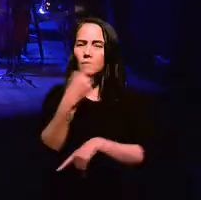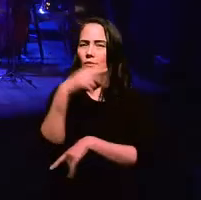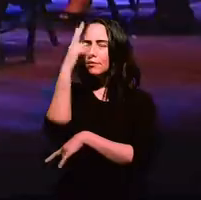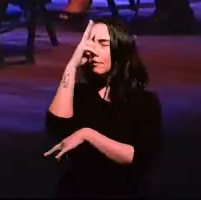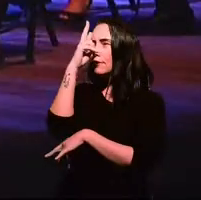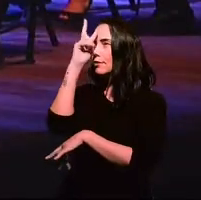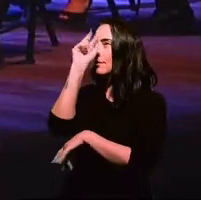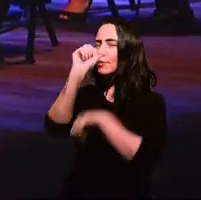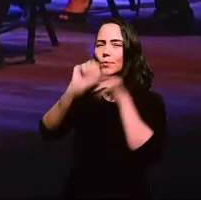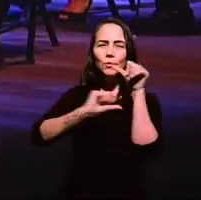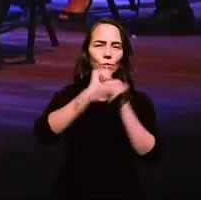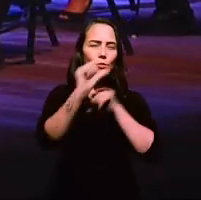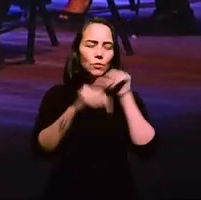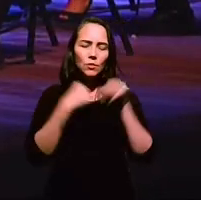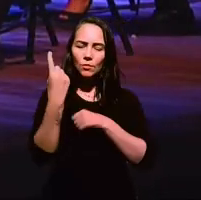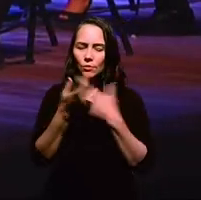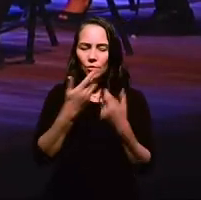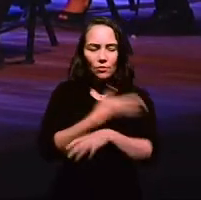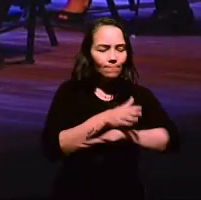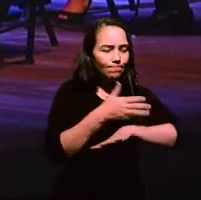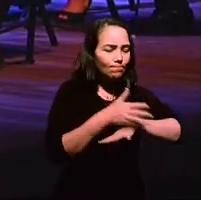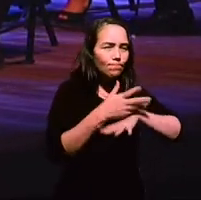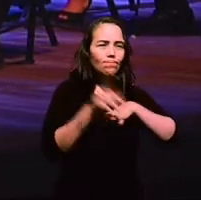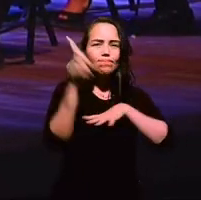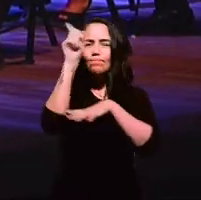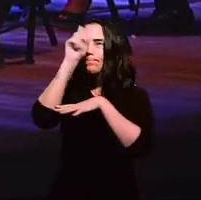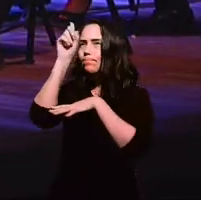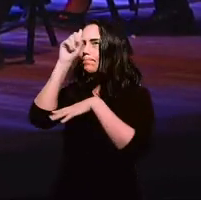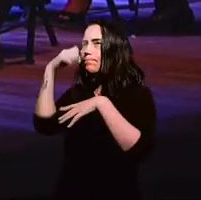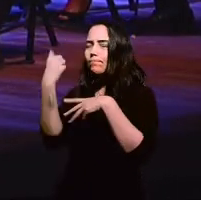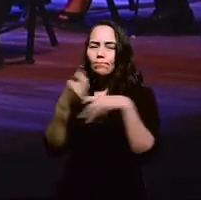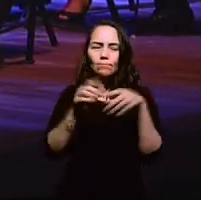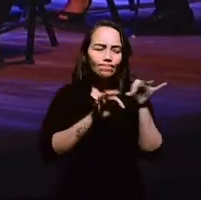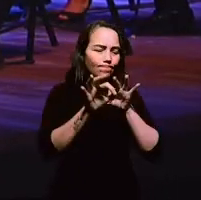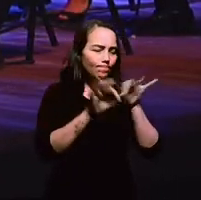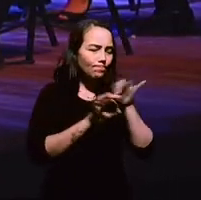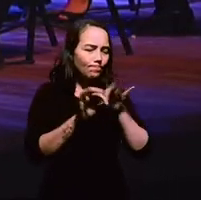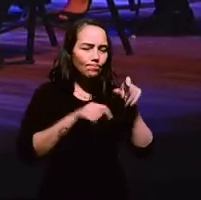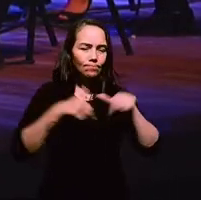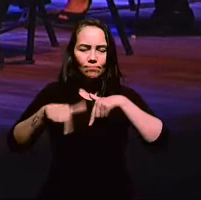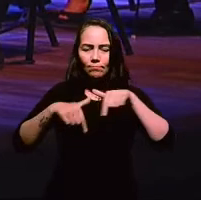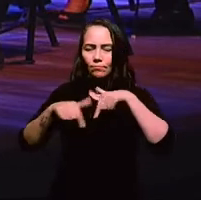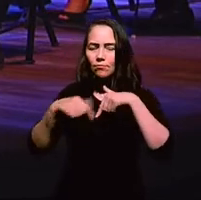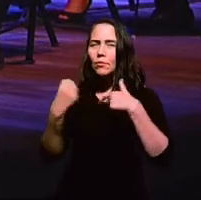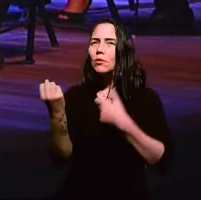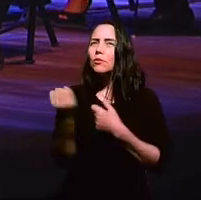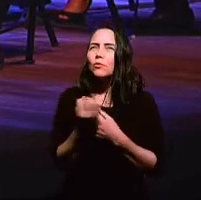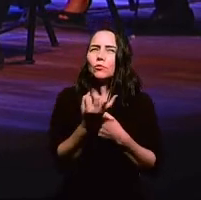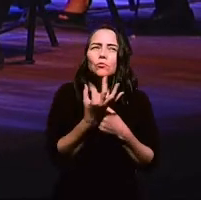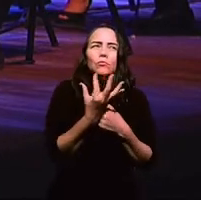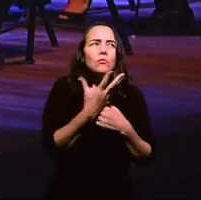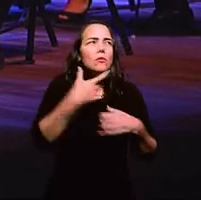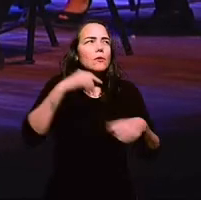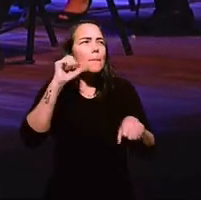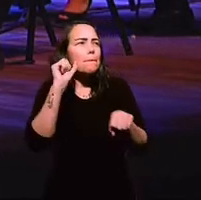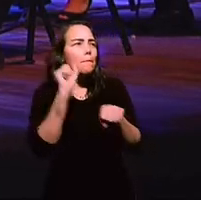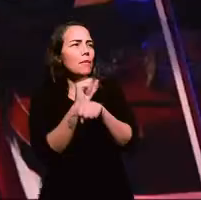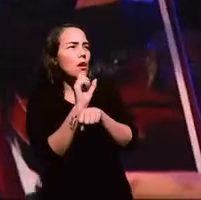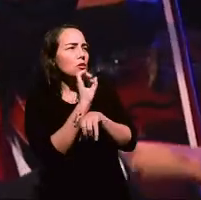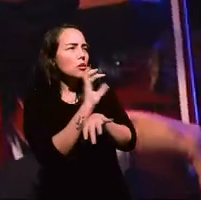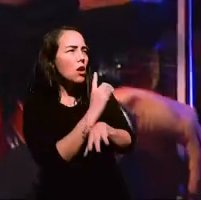Mudamos nossos hábitos, nossa rotina, nossa forma de trabalhar por algo que só nos pararia por 15